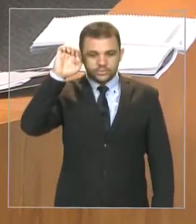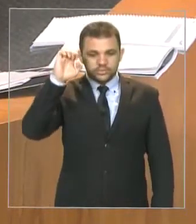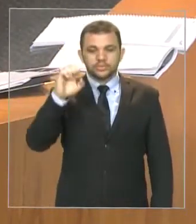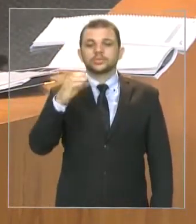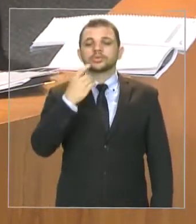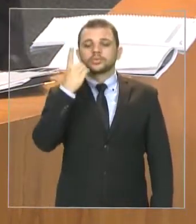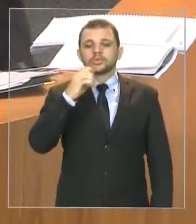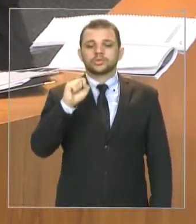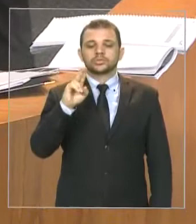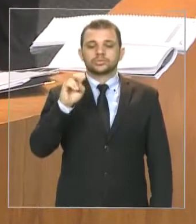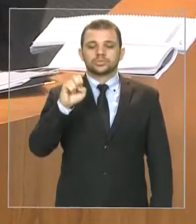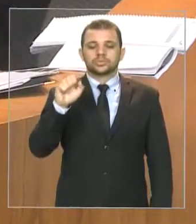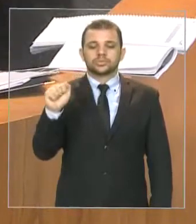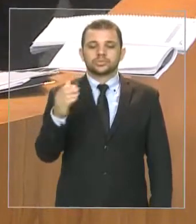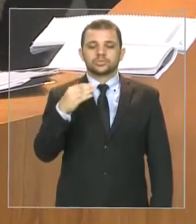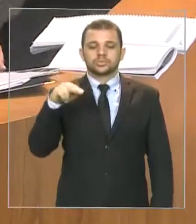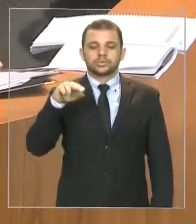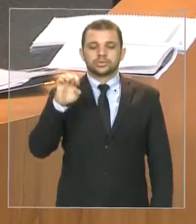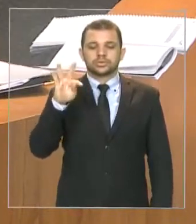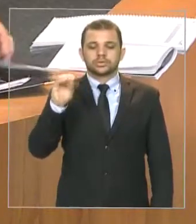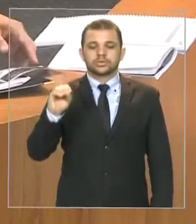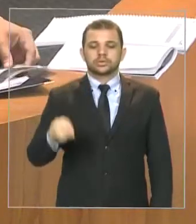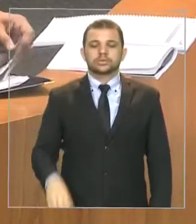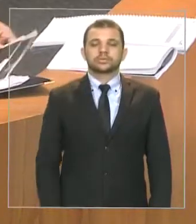Neto, com a palavra.